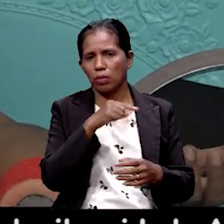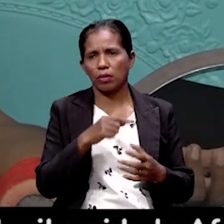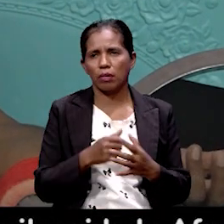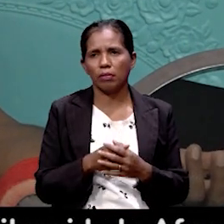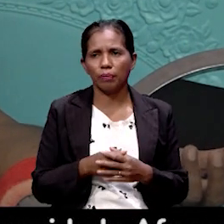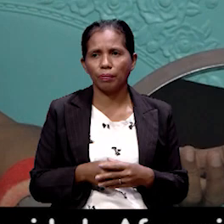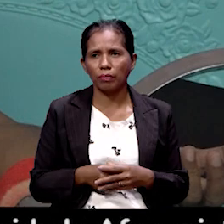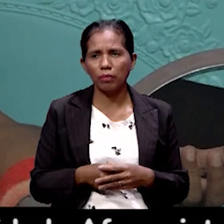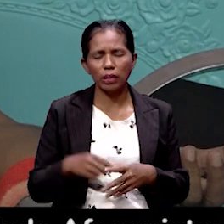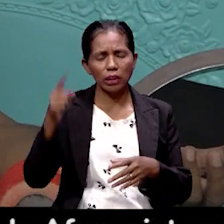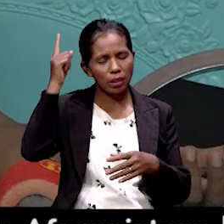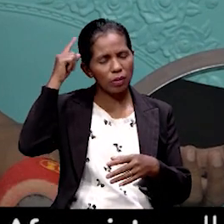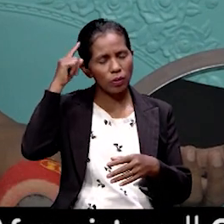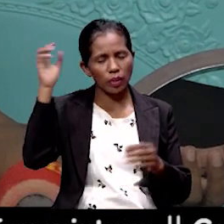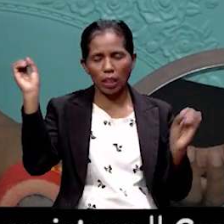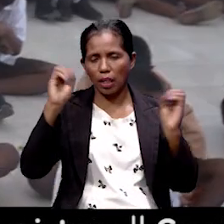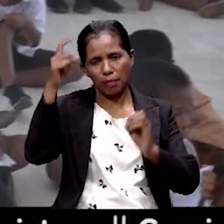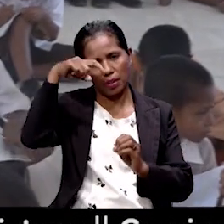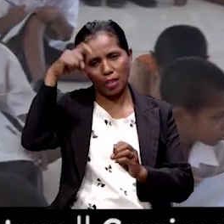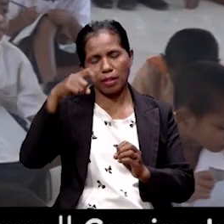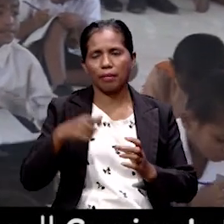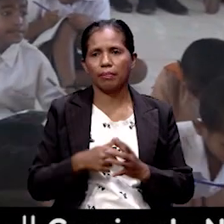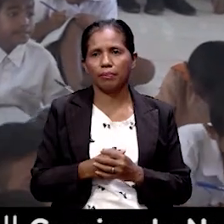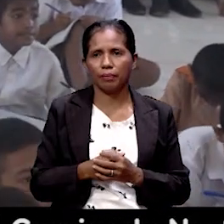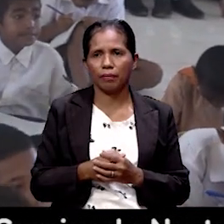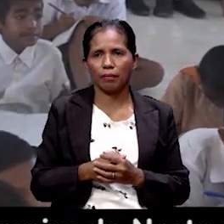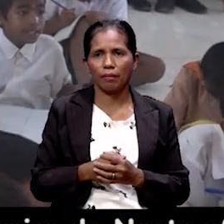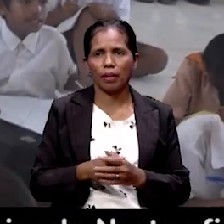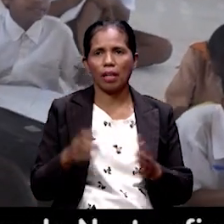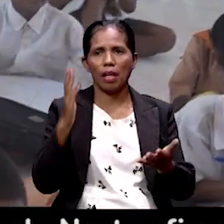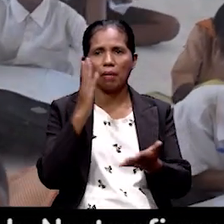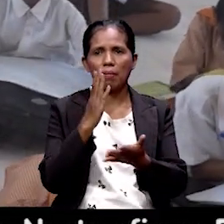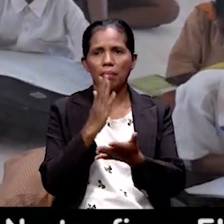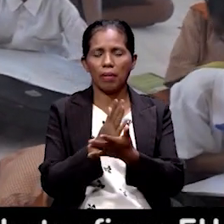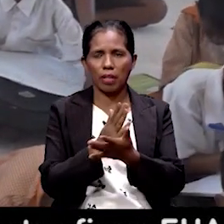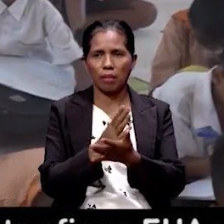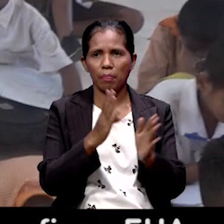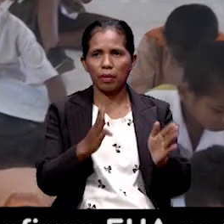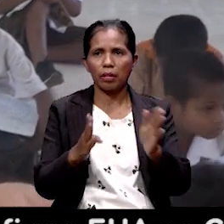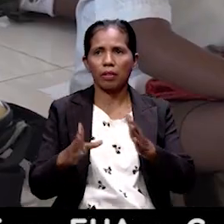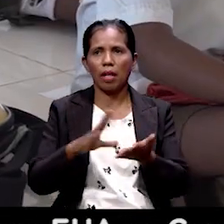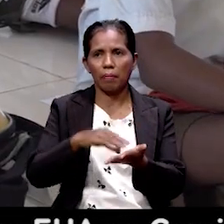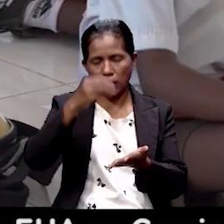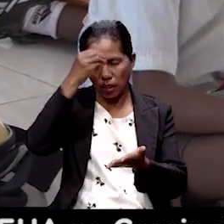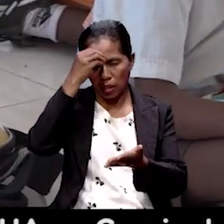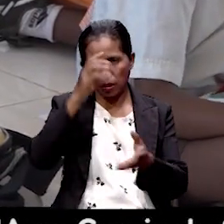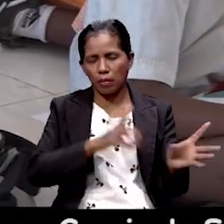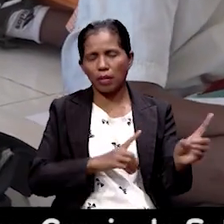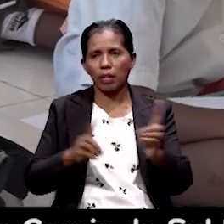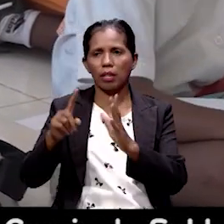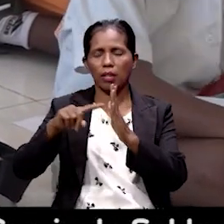O período de suspensão para o processo de aprendizagem implementa o